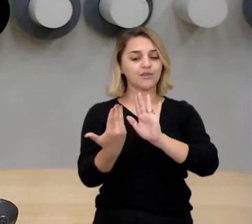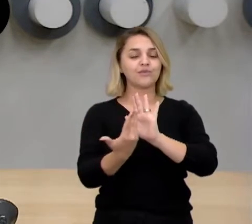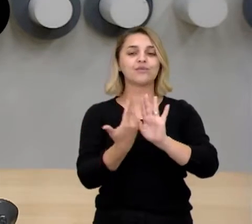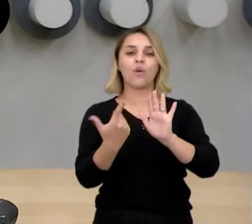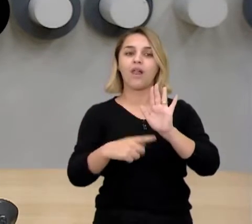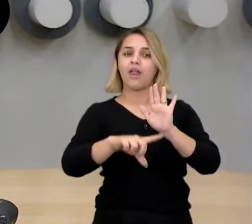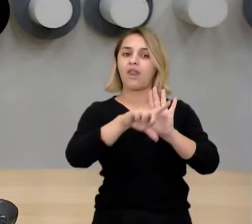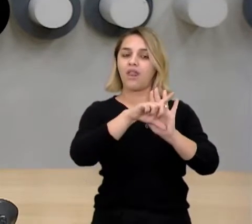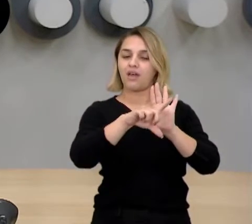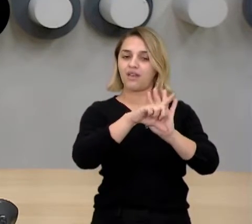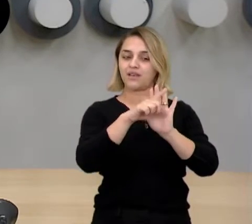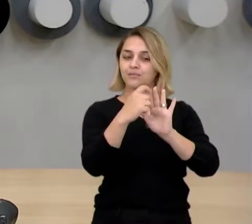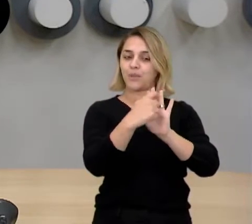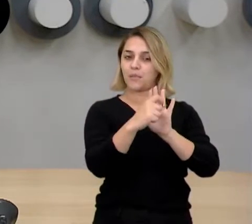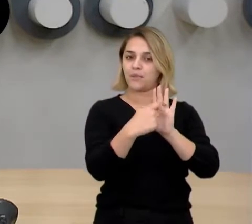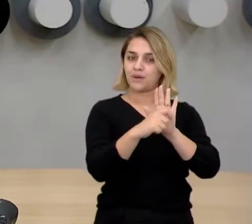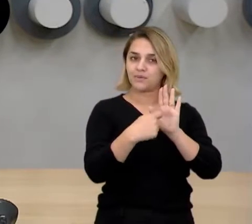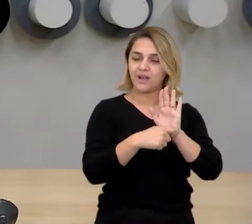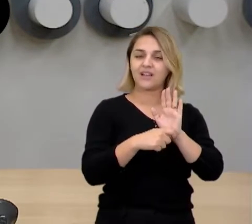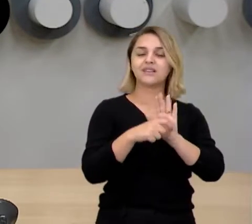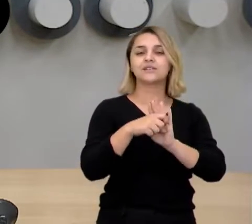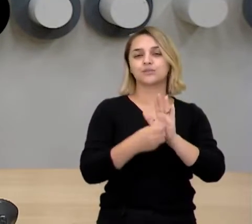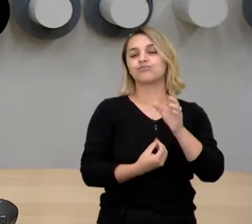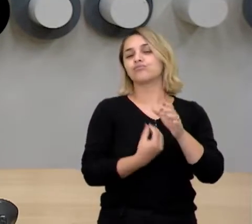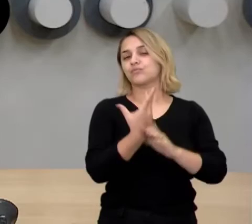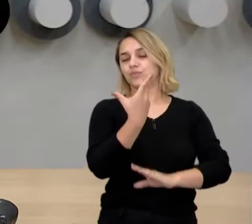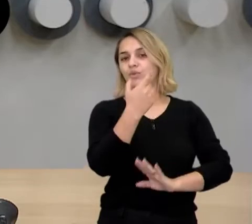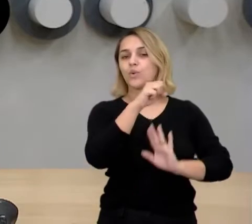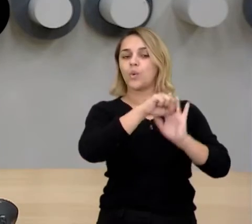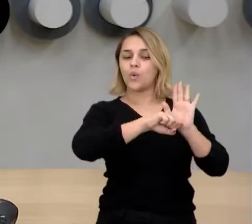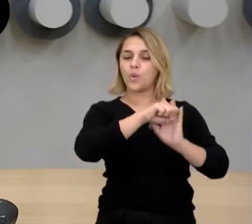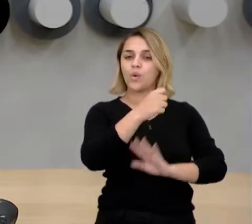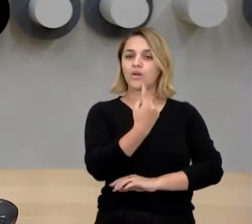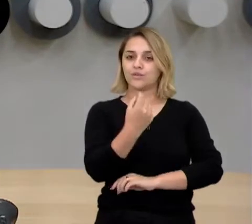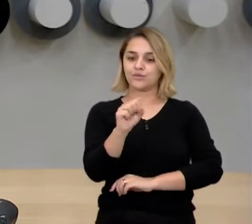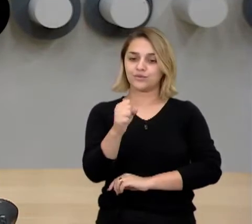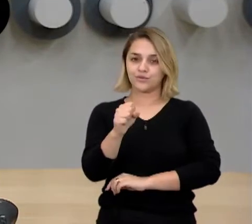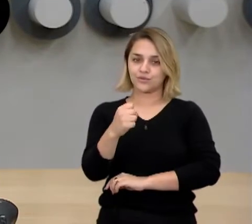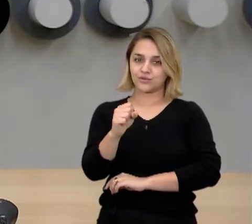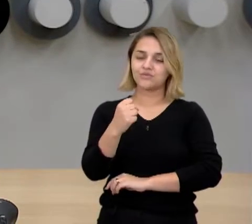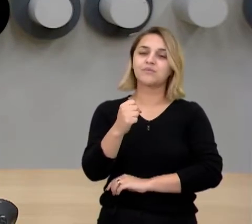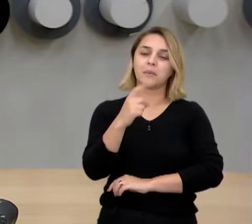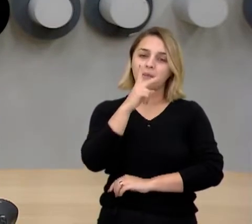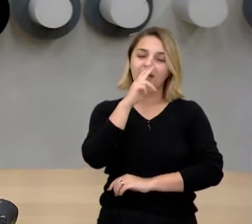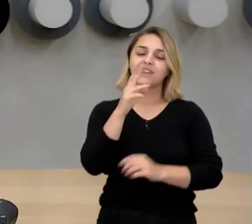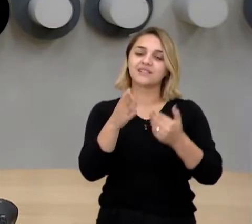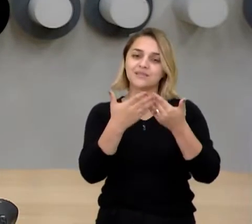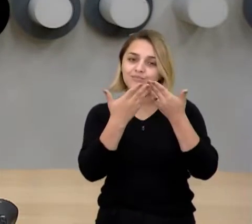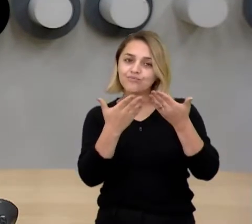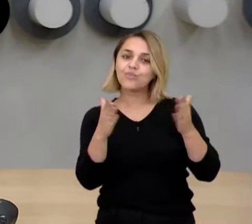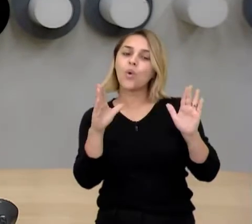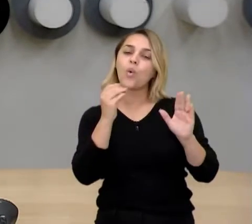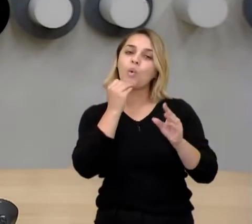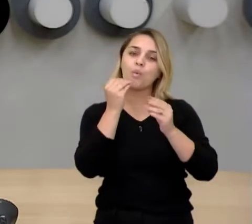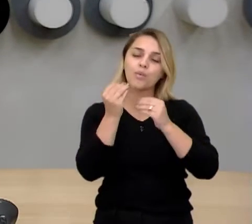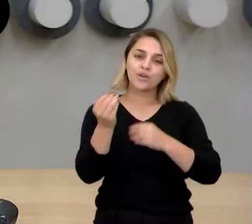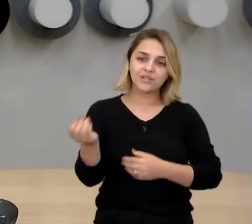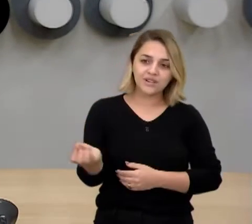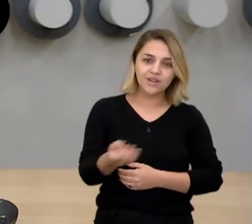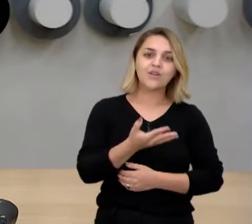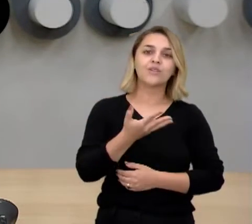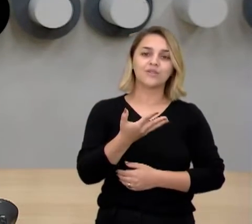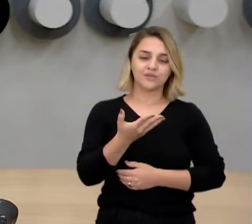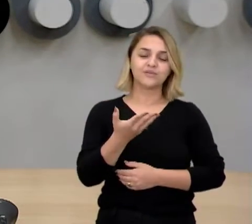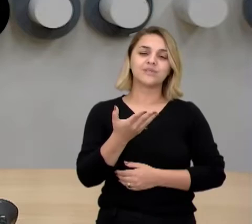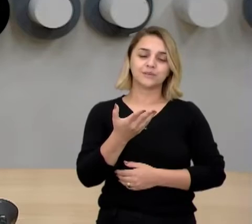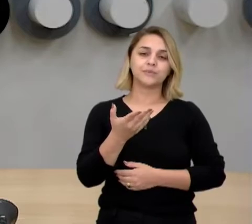do século XVIII, que é, digamos assim, o abrir das cortinas, né, da Revolução Francesa,